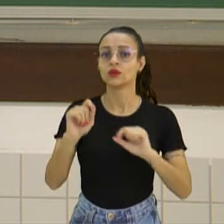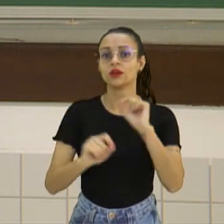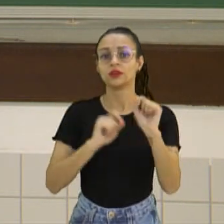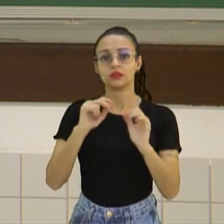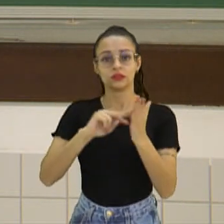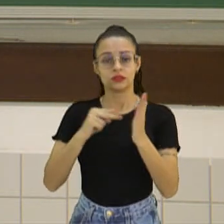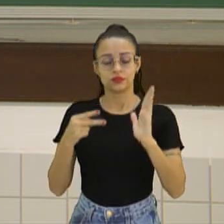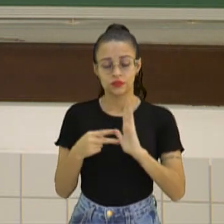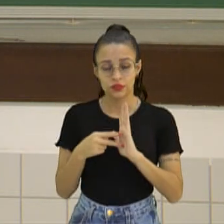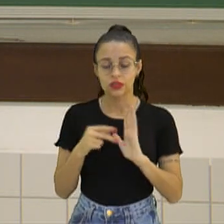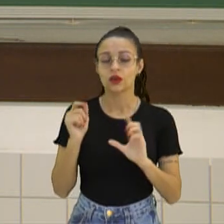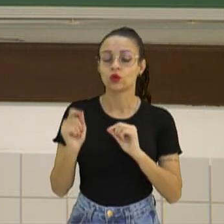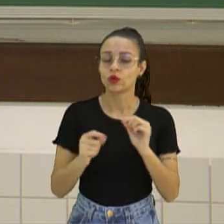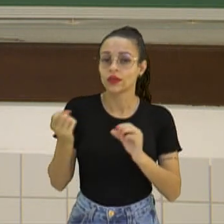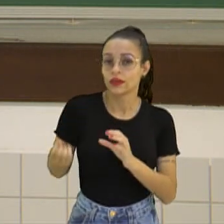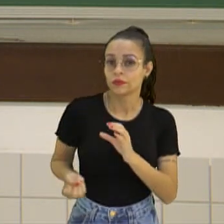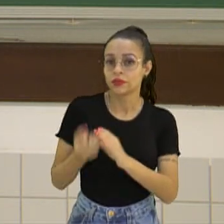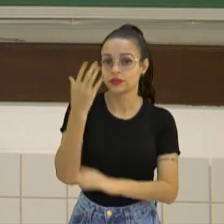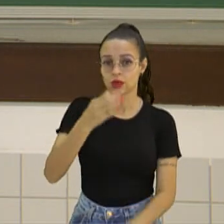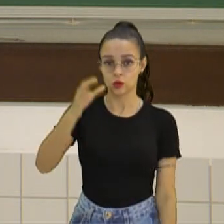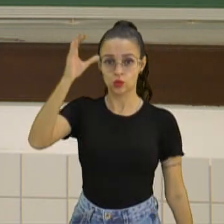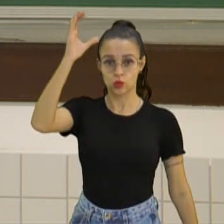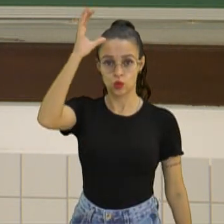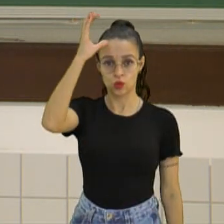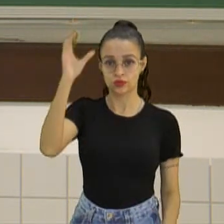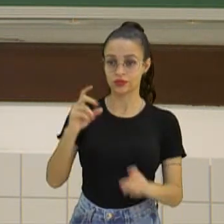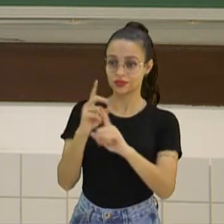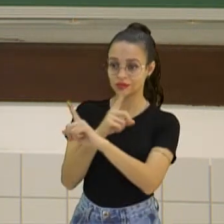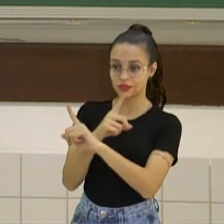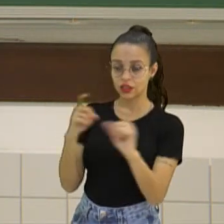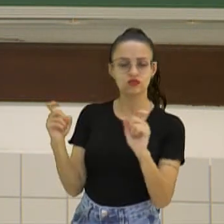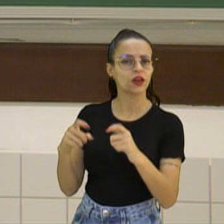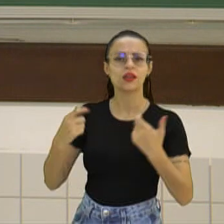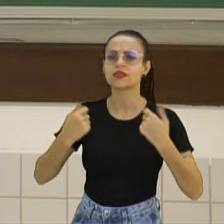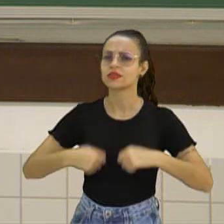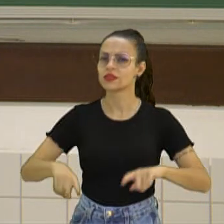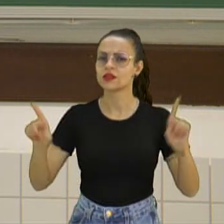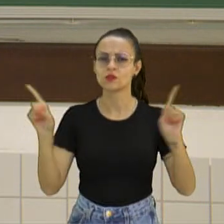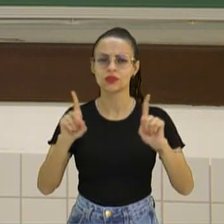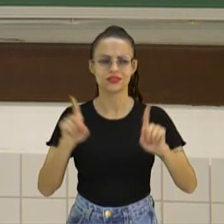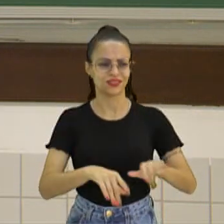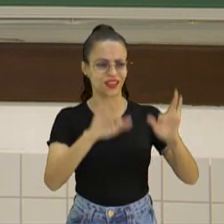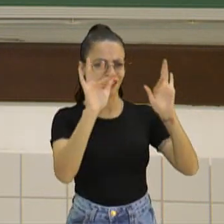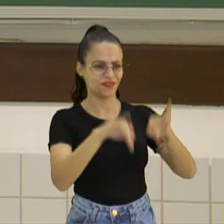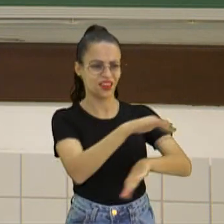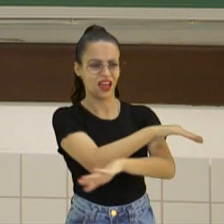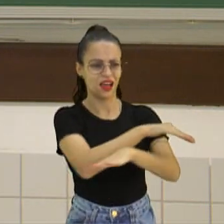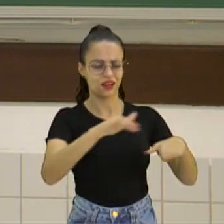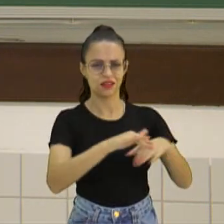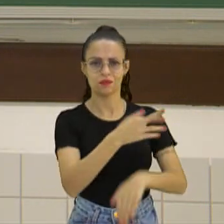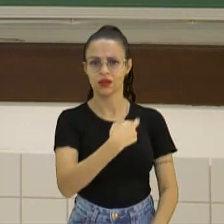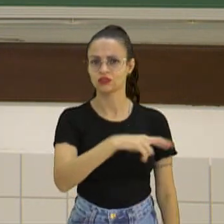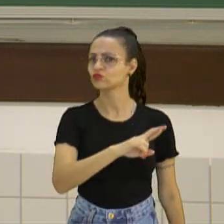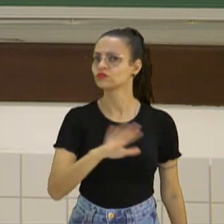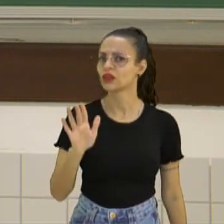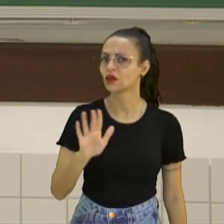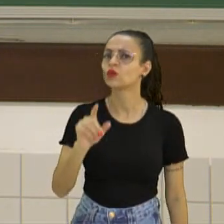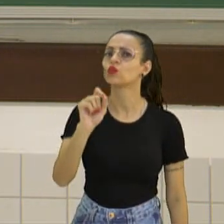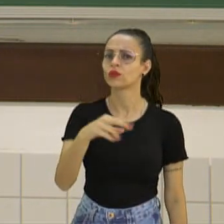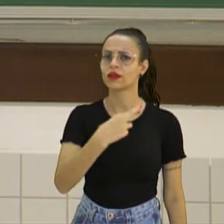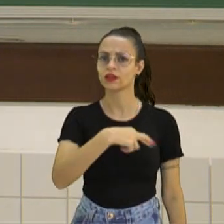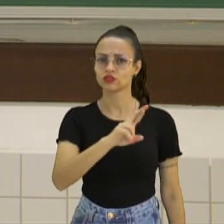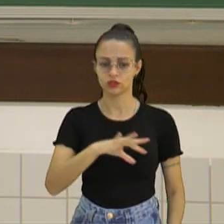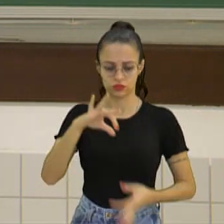eu quero dizer com isso para ter o implantação de uma consciência científica não precisa ver o fim das religiões afinal de contas O que é a religião